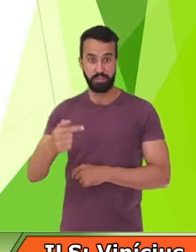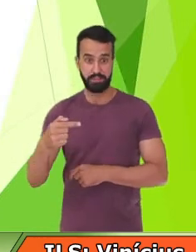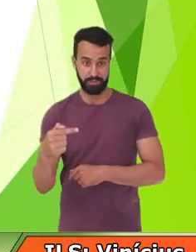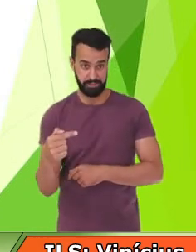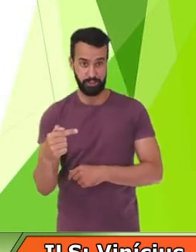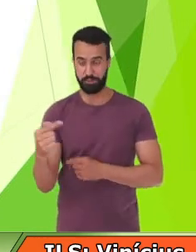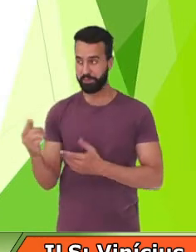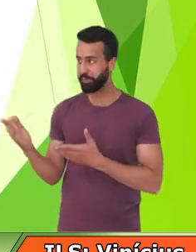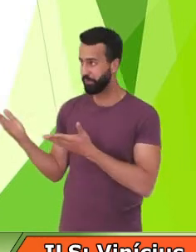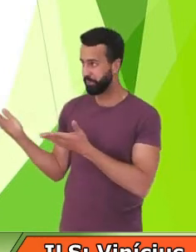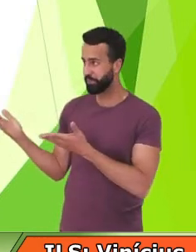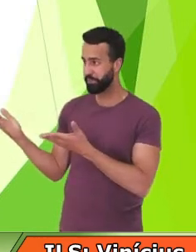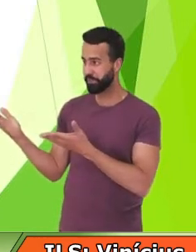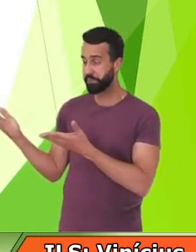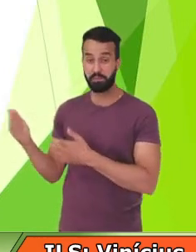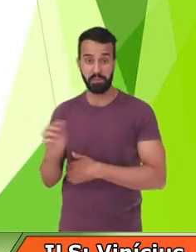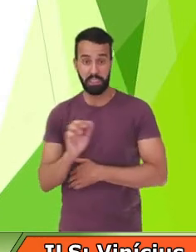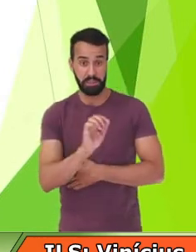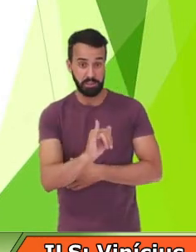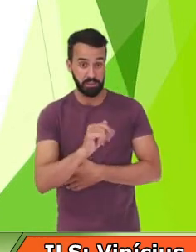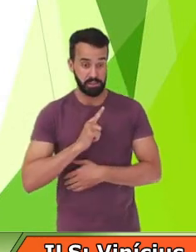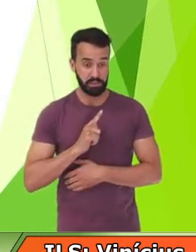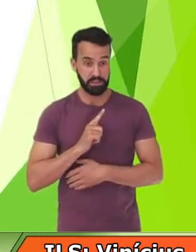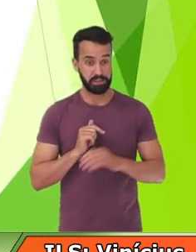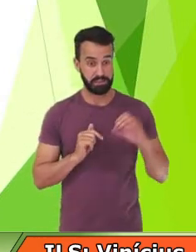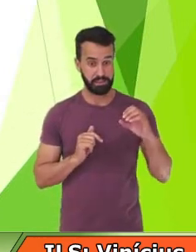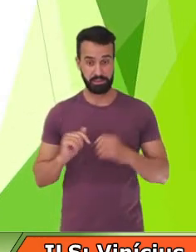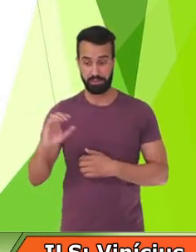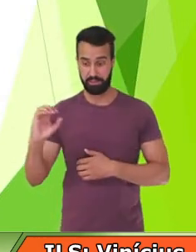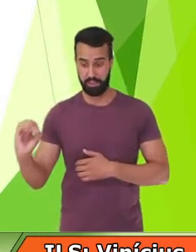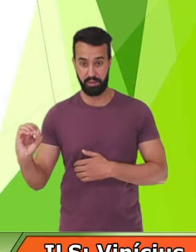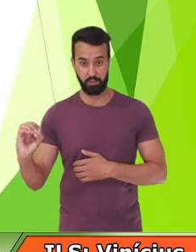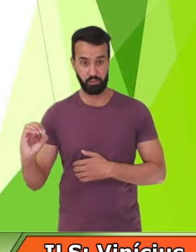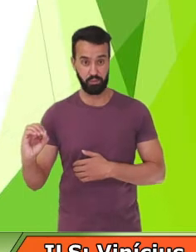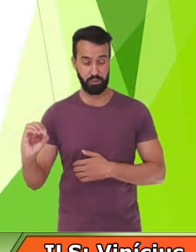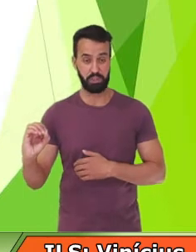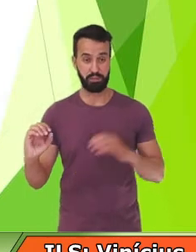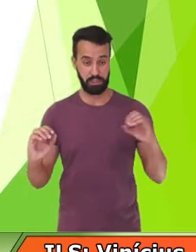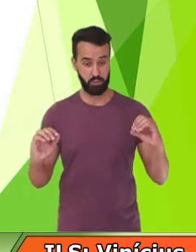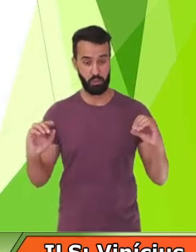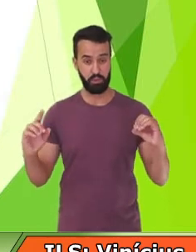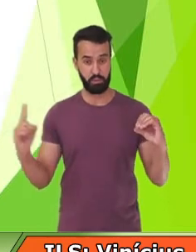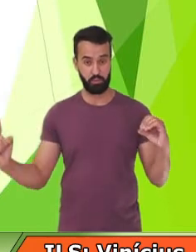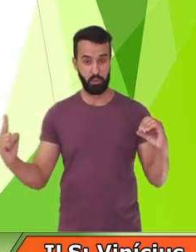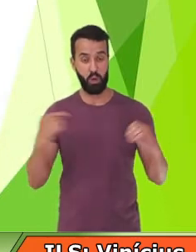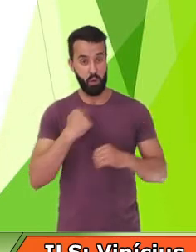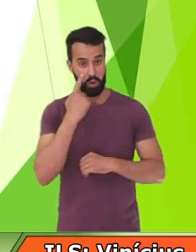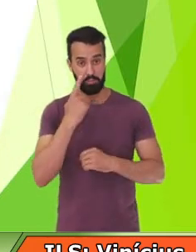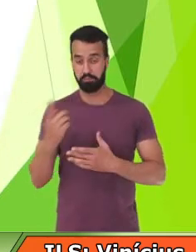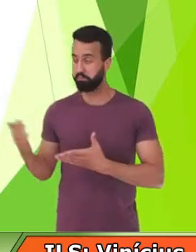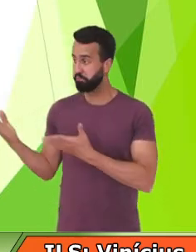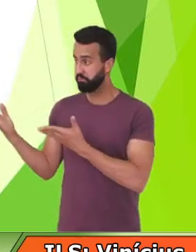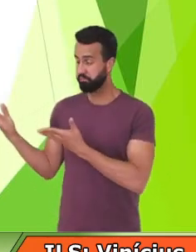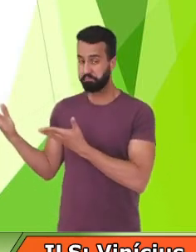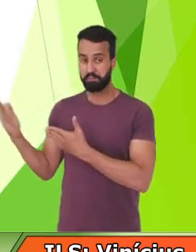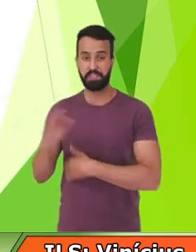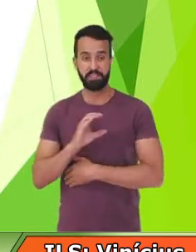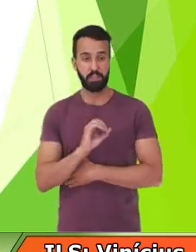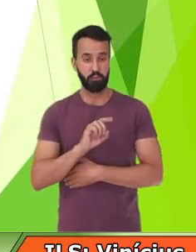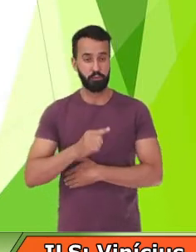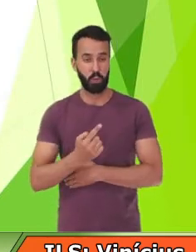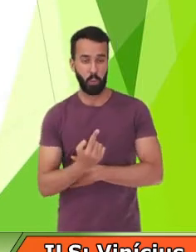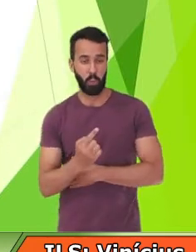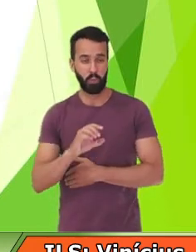eu dividir o 0 até 1 em 10 partes, então eu tenho 0,1, 0,2,